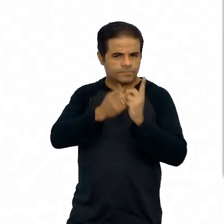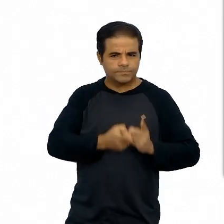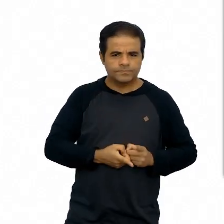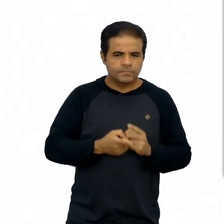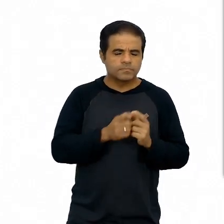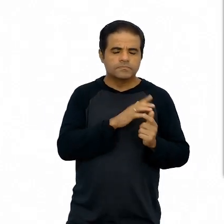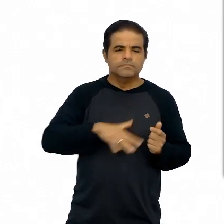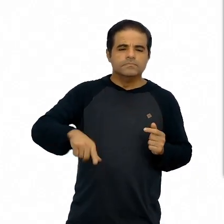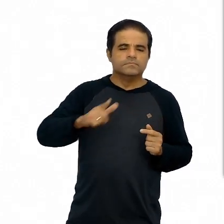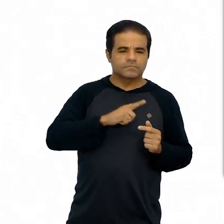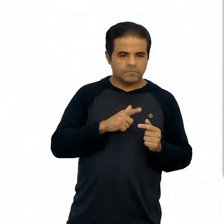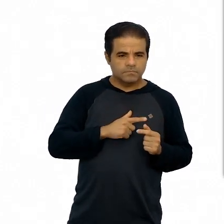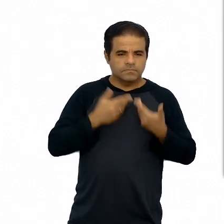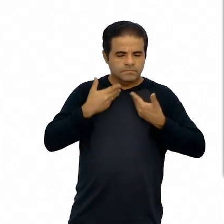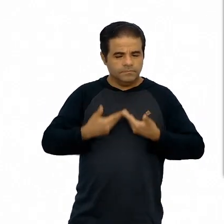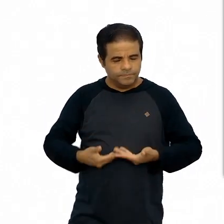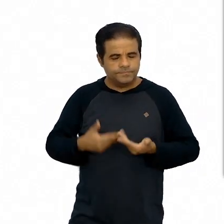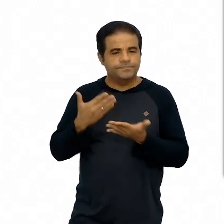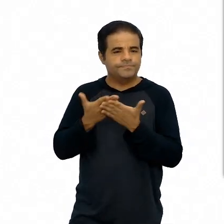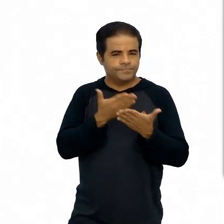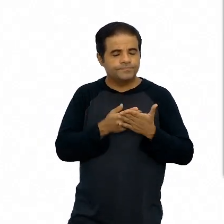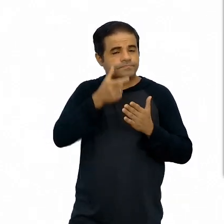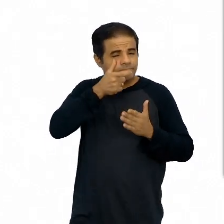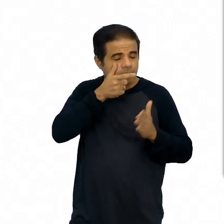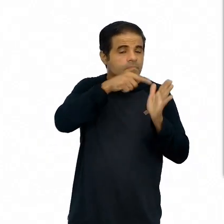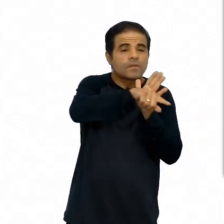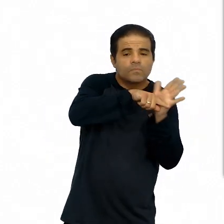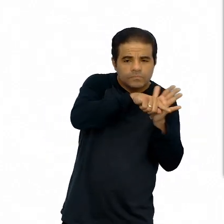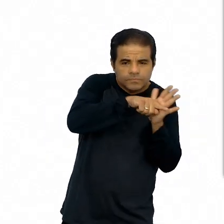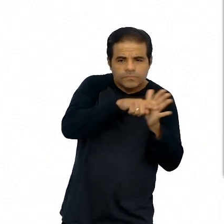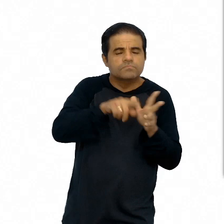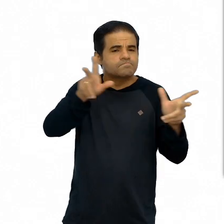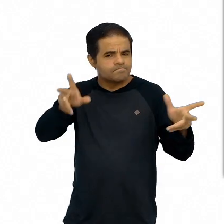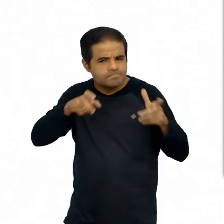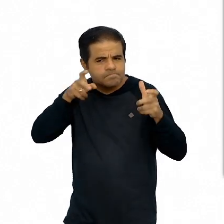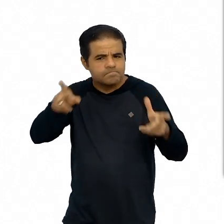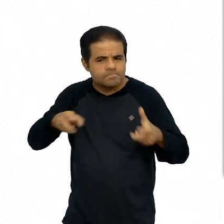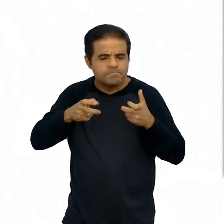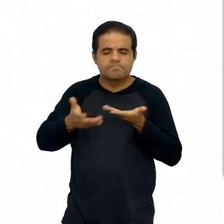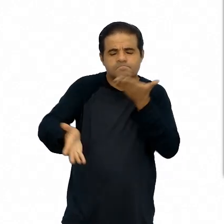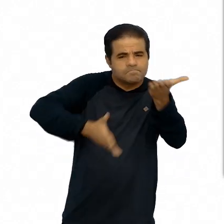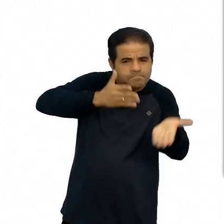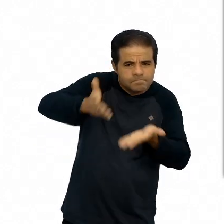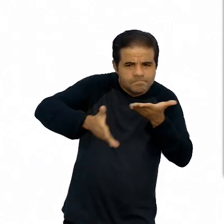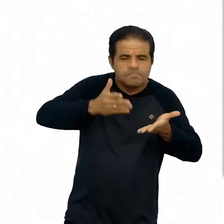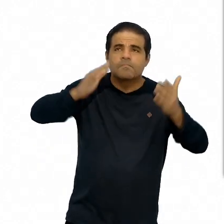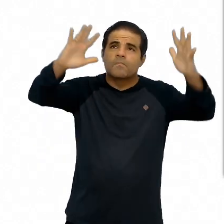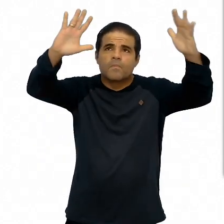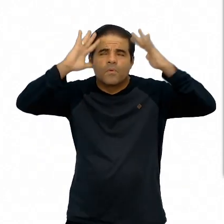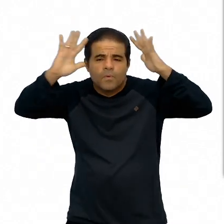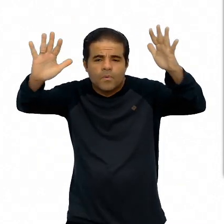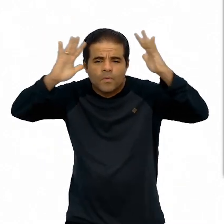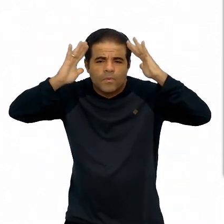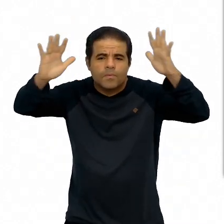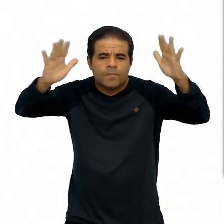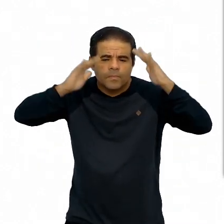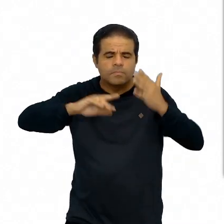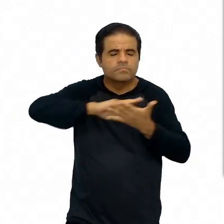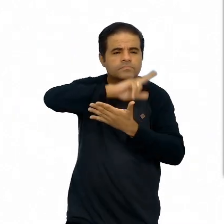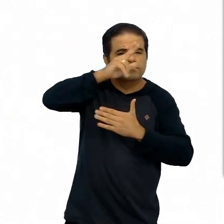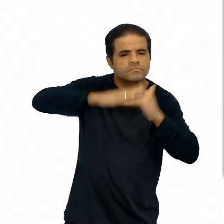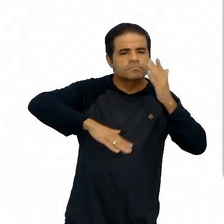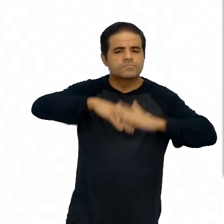formação, que contemple o estudo e a investigação em um movimento constante de reflexão sobre as